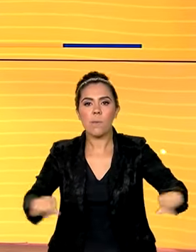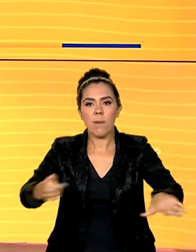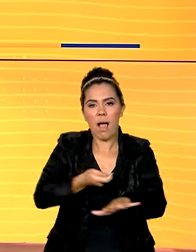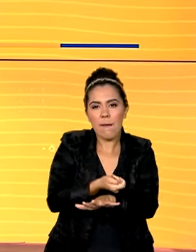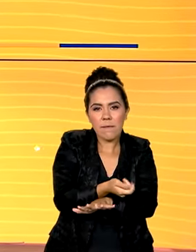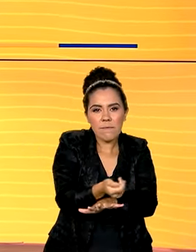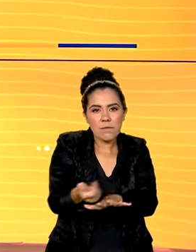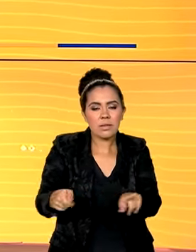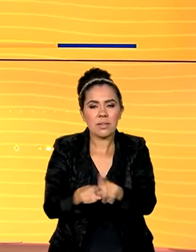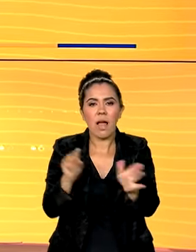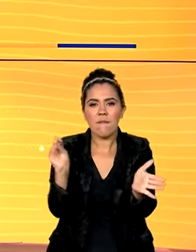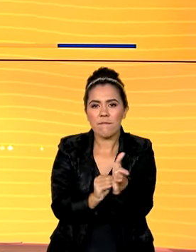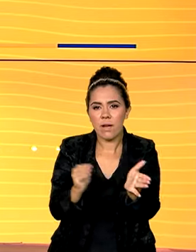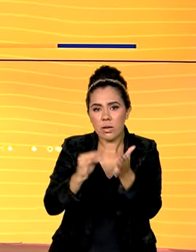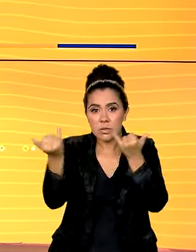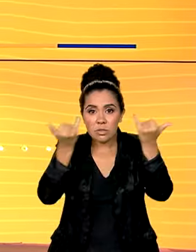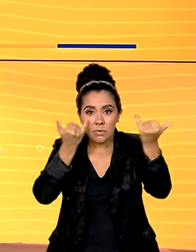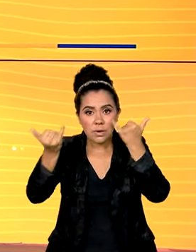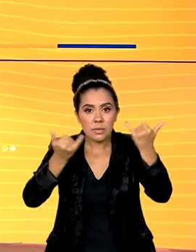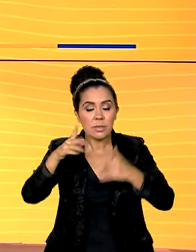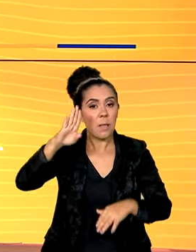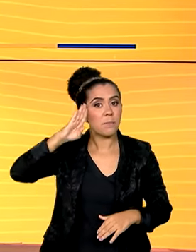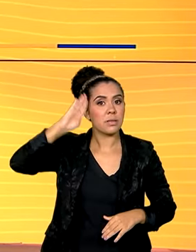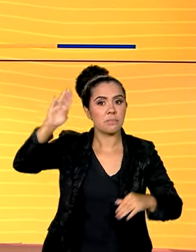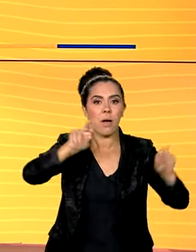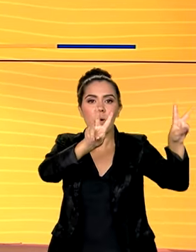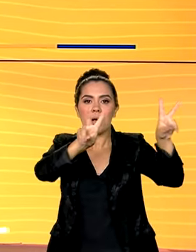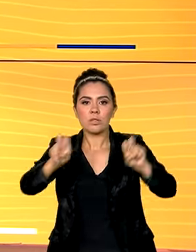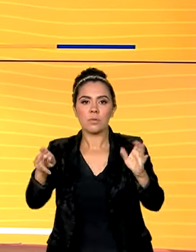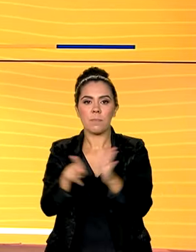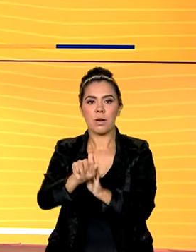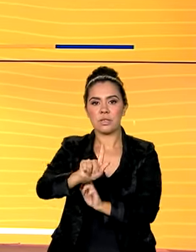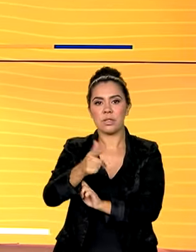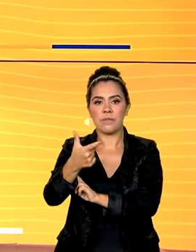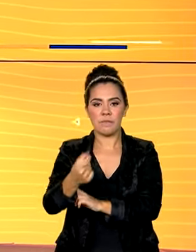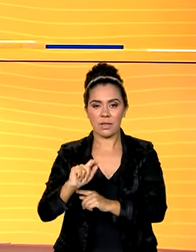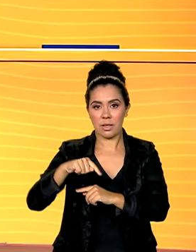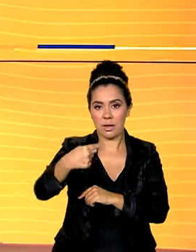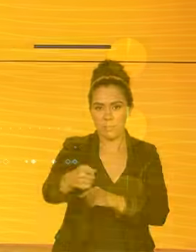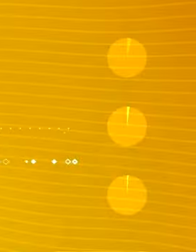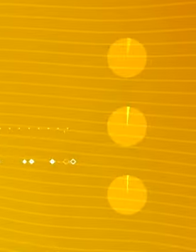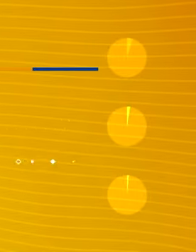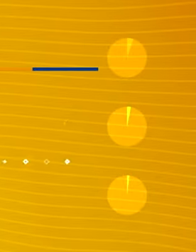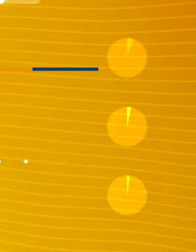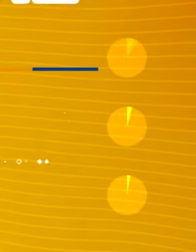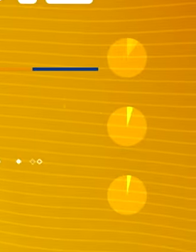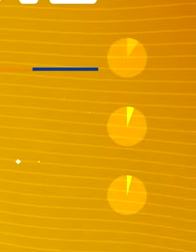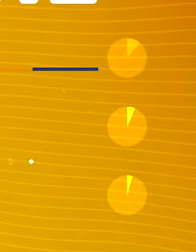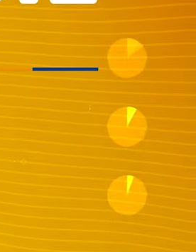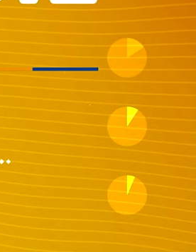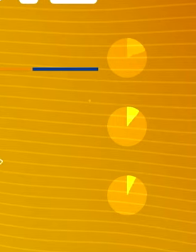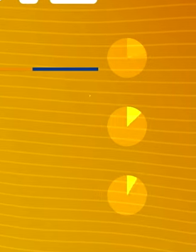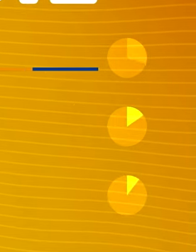e à desinformação estão no centro dos debates do G20. A gente volta já já.